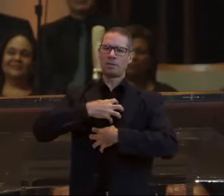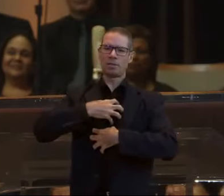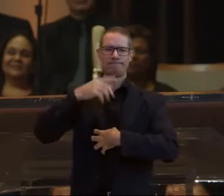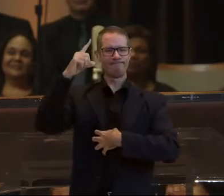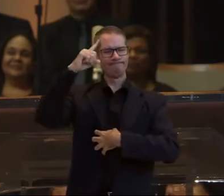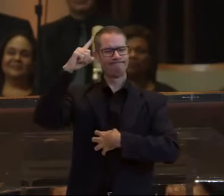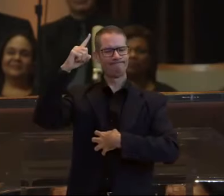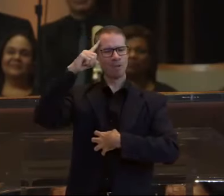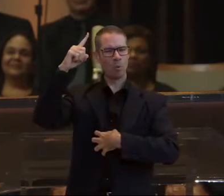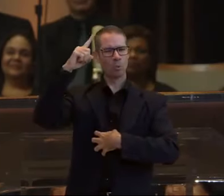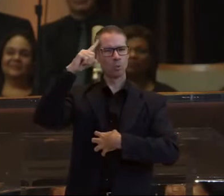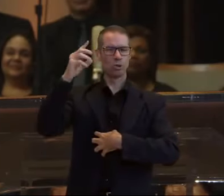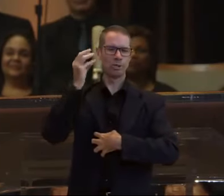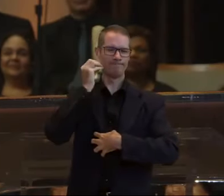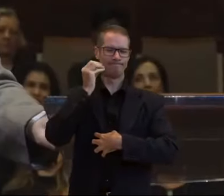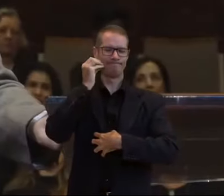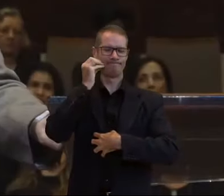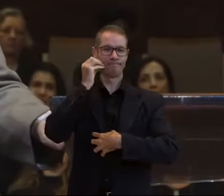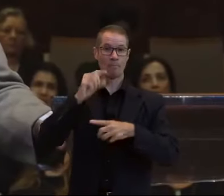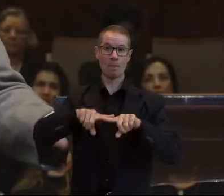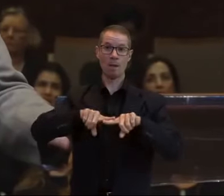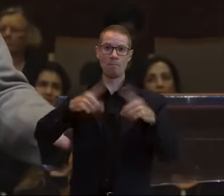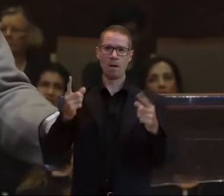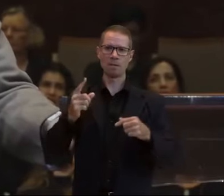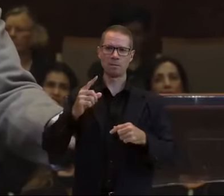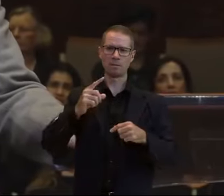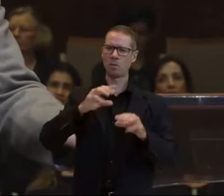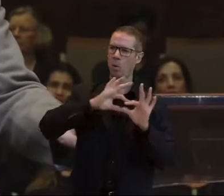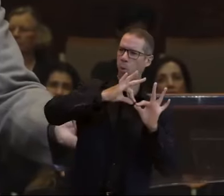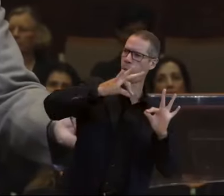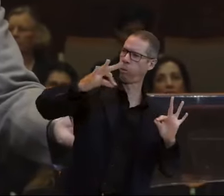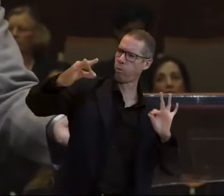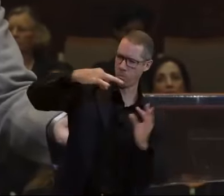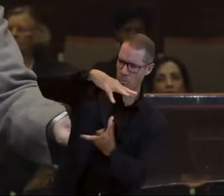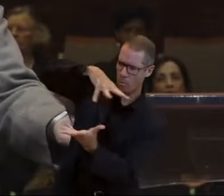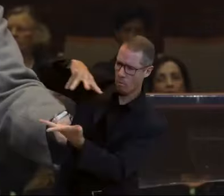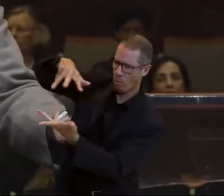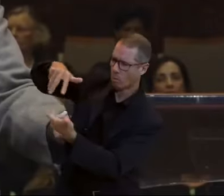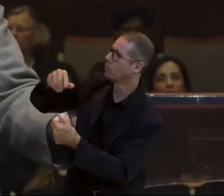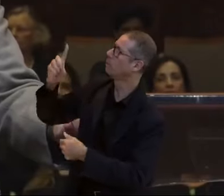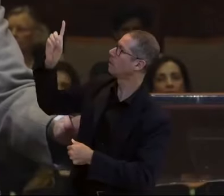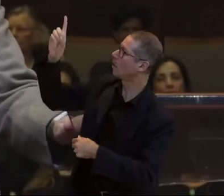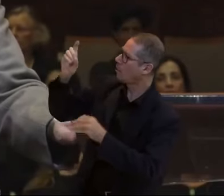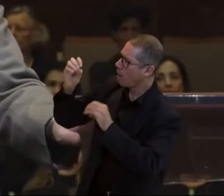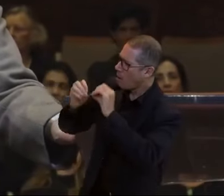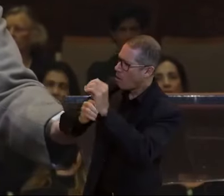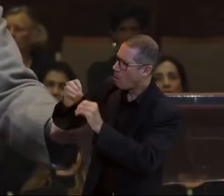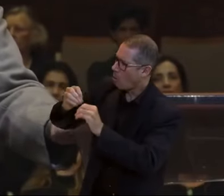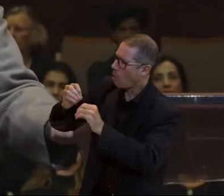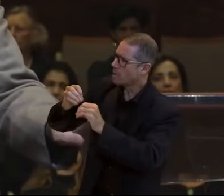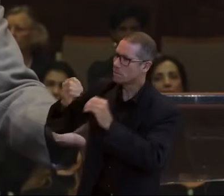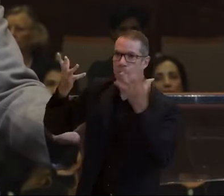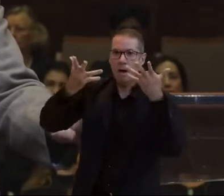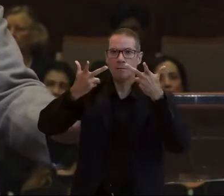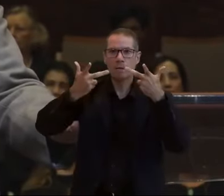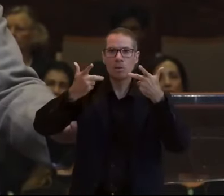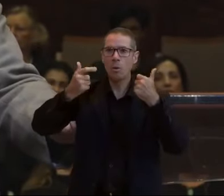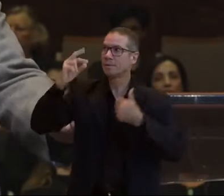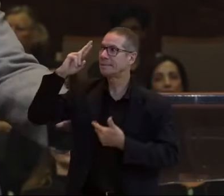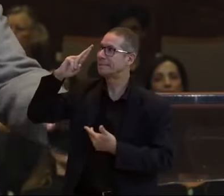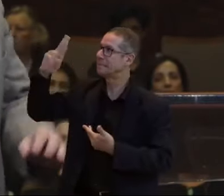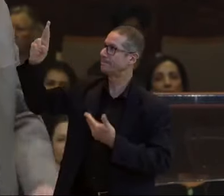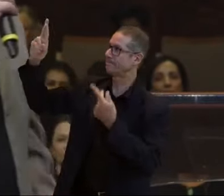dia, mas quando a gente olha para o mundo e vê o que Deus está fazendo, as obras tremendas e maravilhosas do